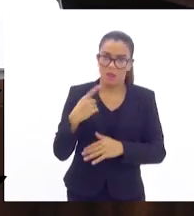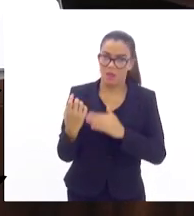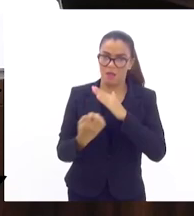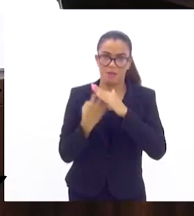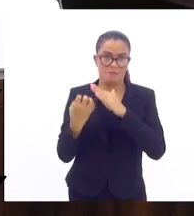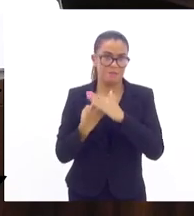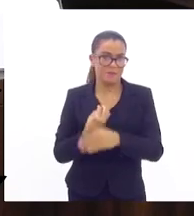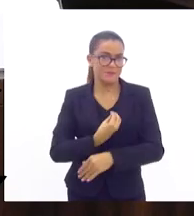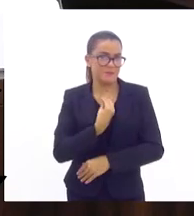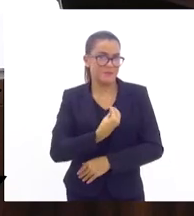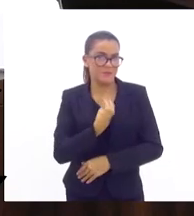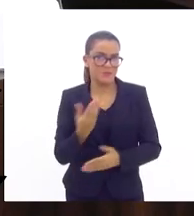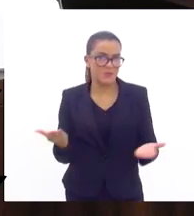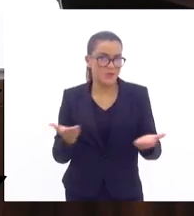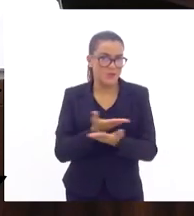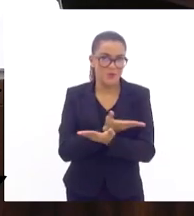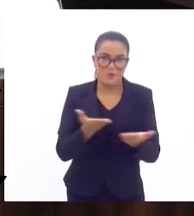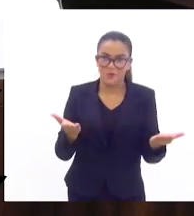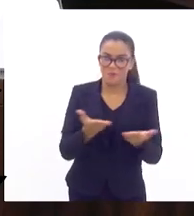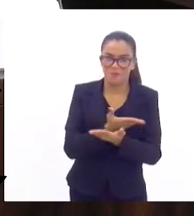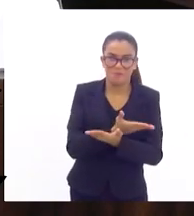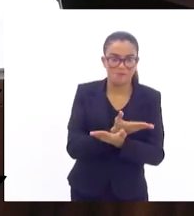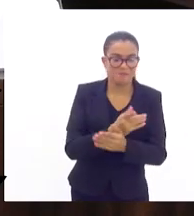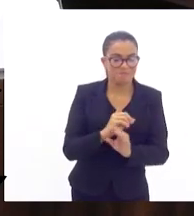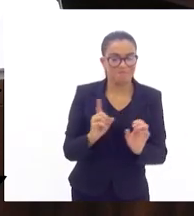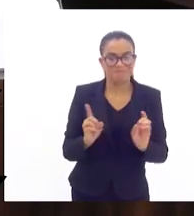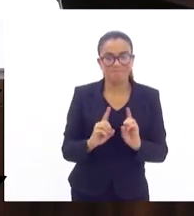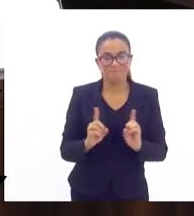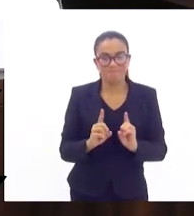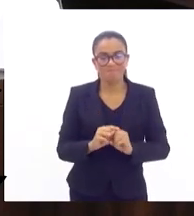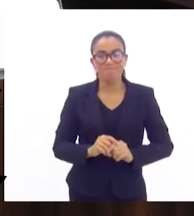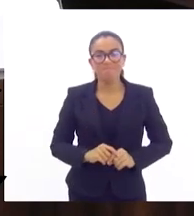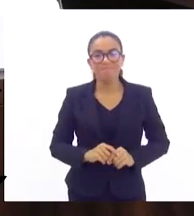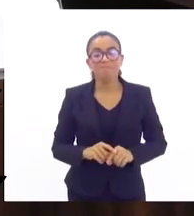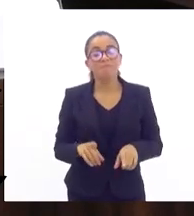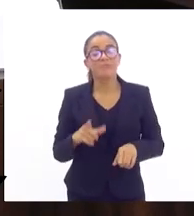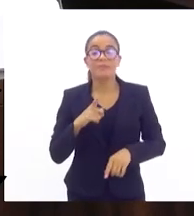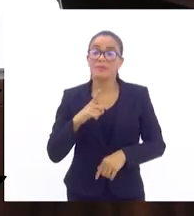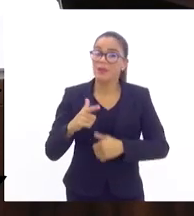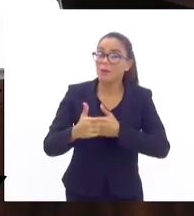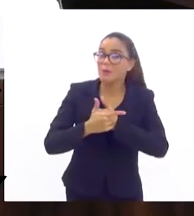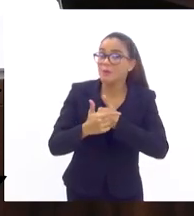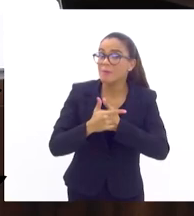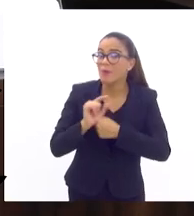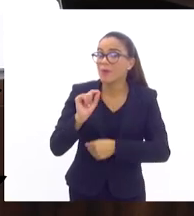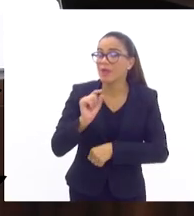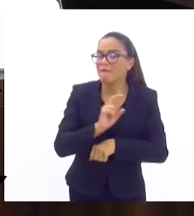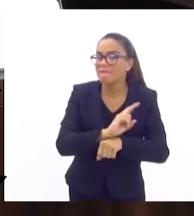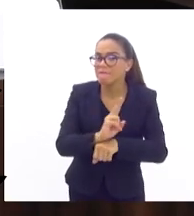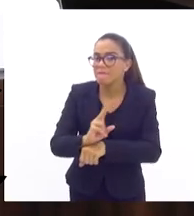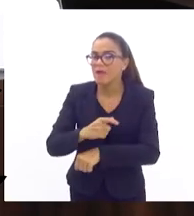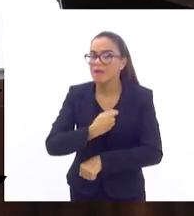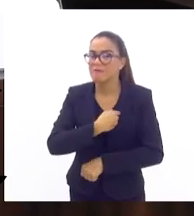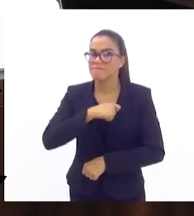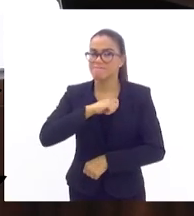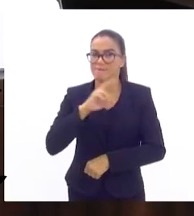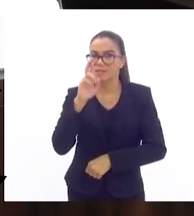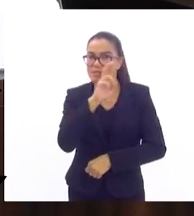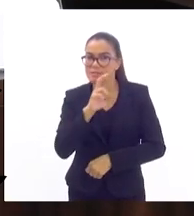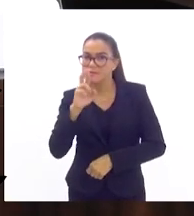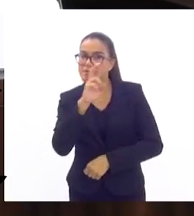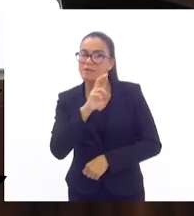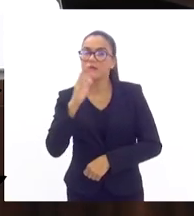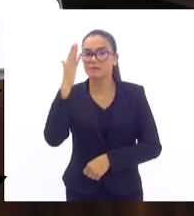né? Mas, então, mas tem um papel de fiscalizar para ver se aquilo que está sendo feito na ponta, de